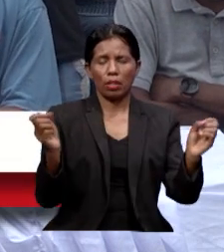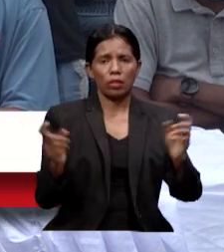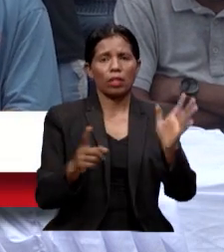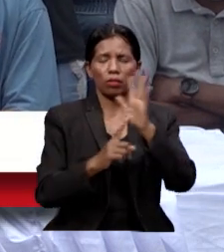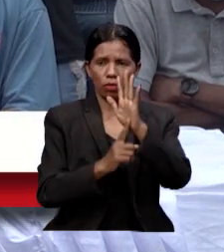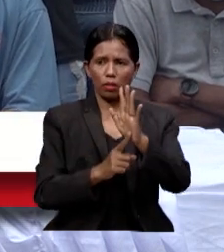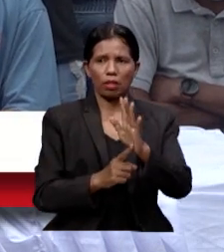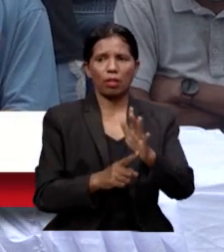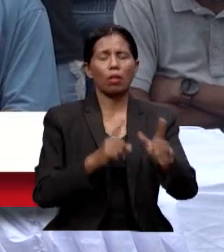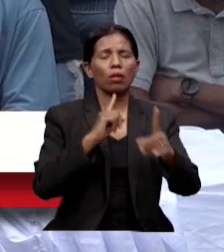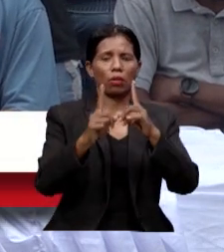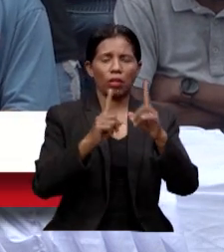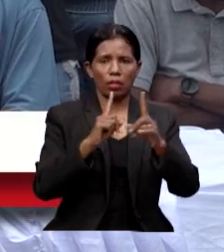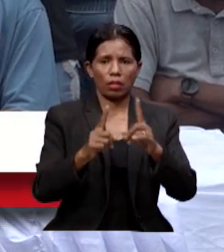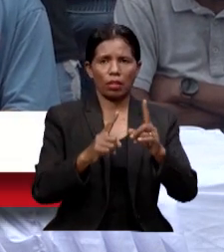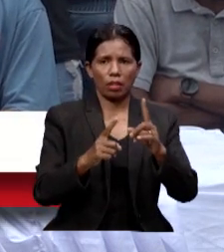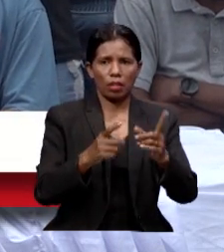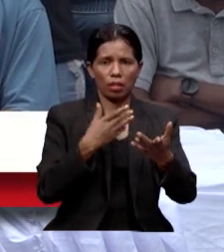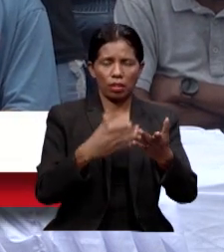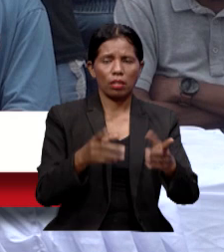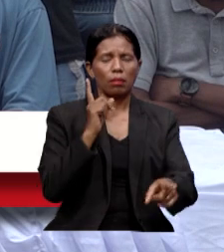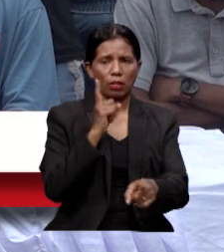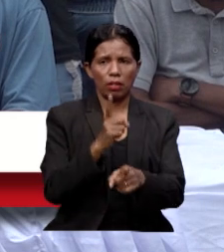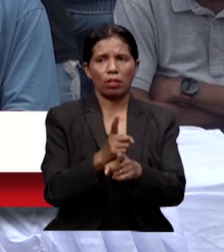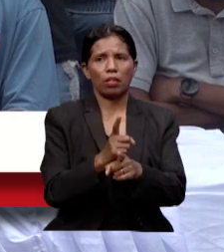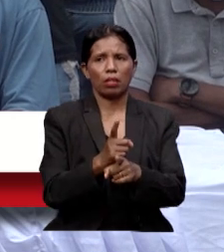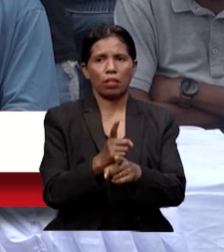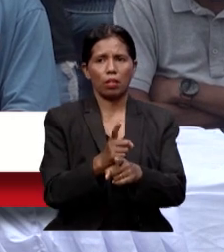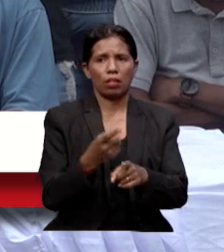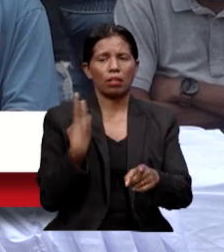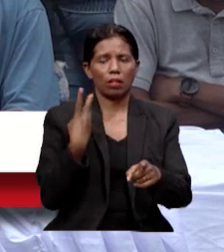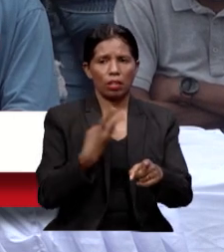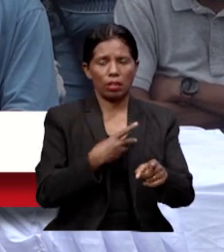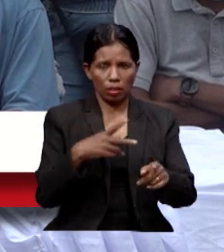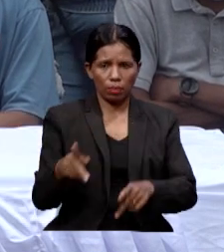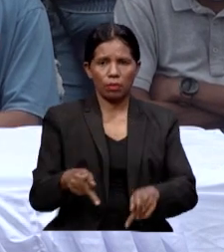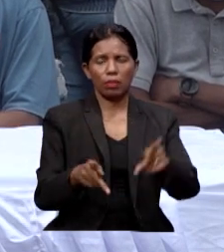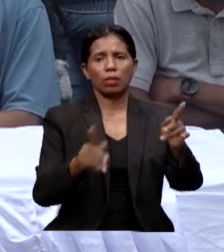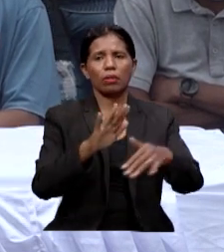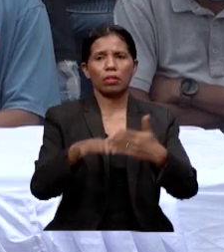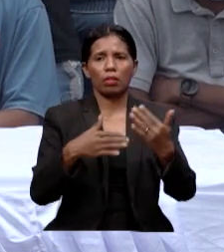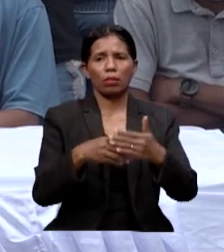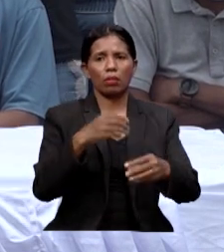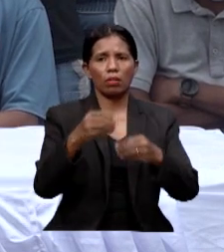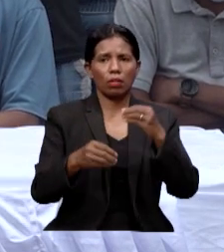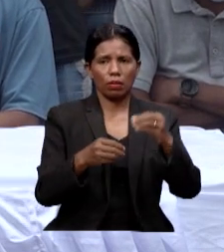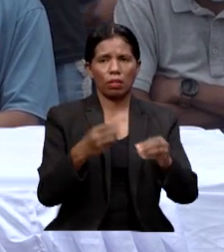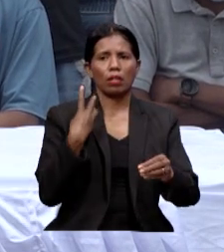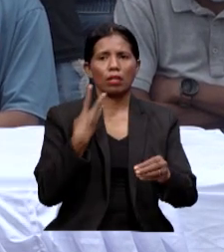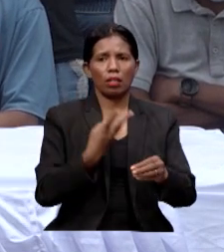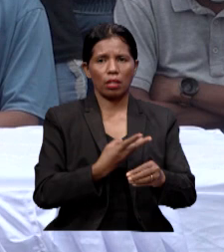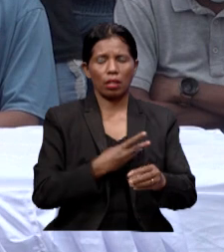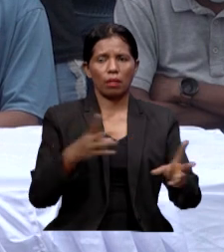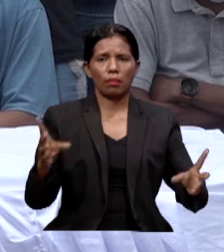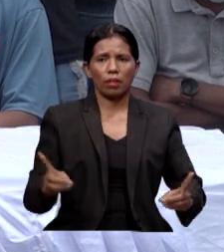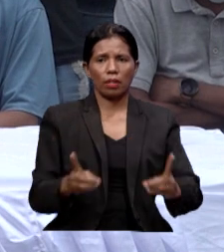bem, colia boat nebe verdade, ba ita público Sira. Quando a situação nebe am